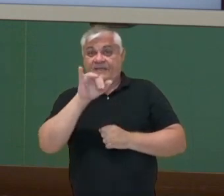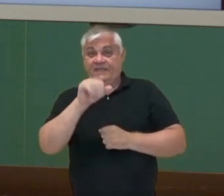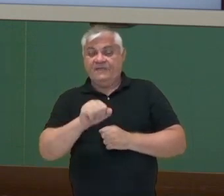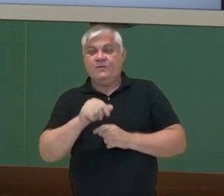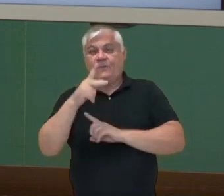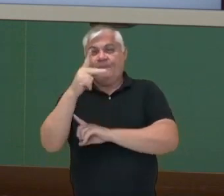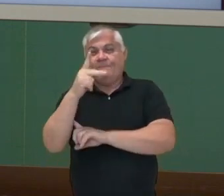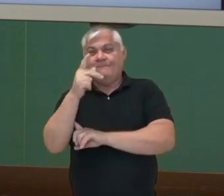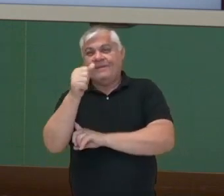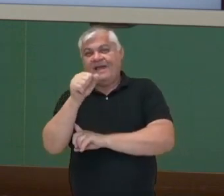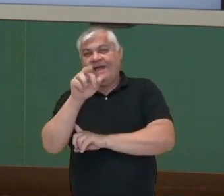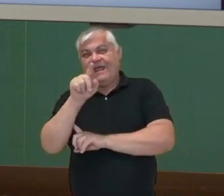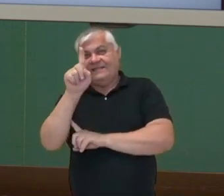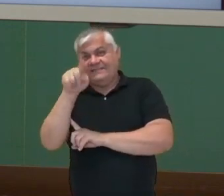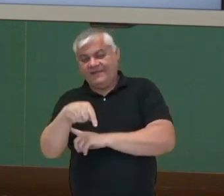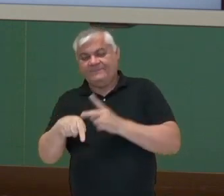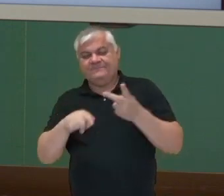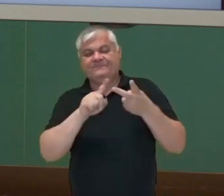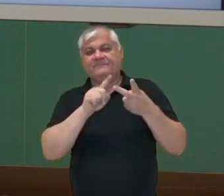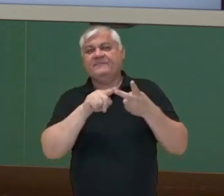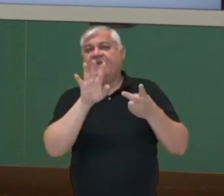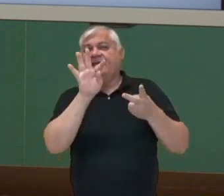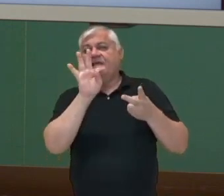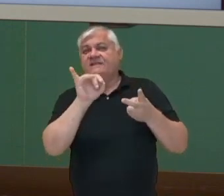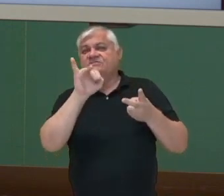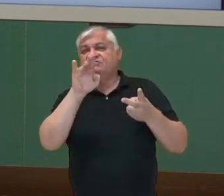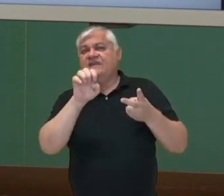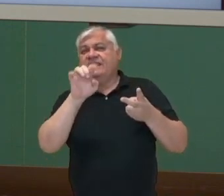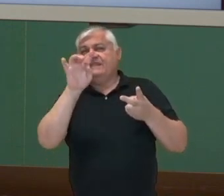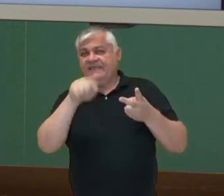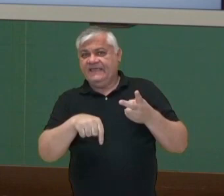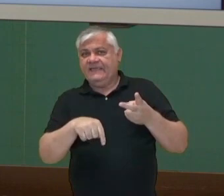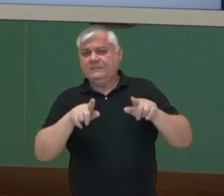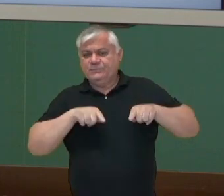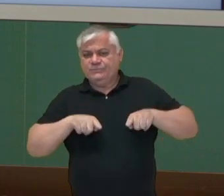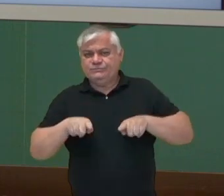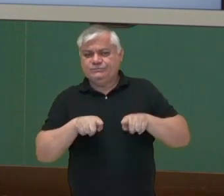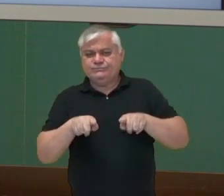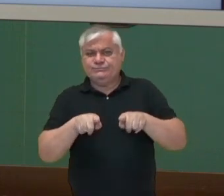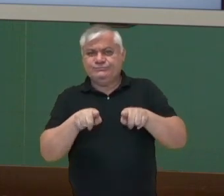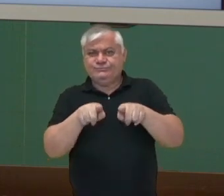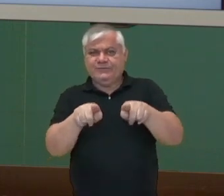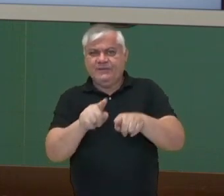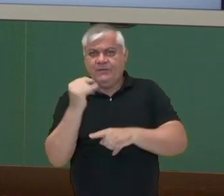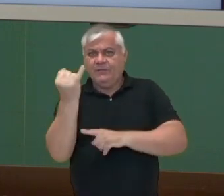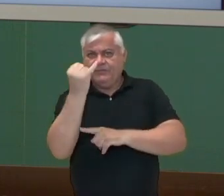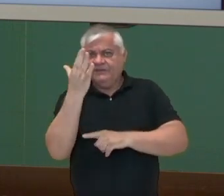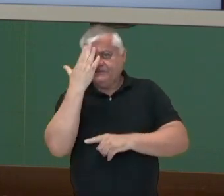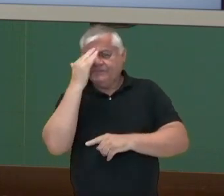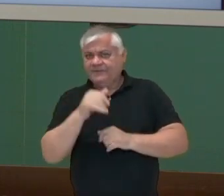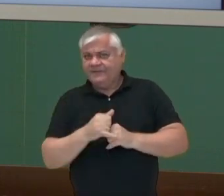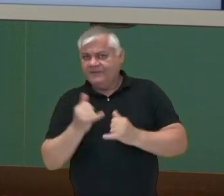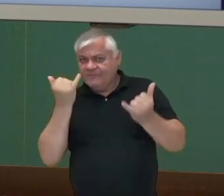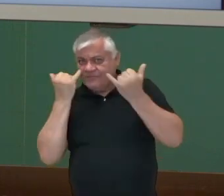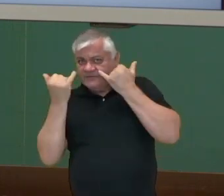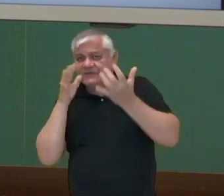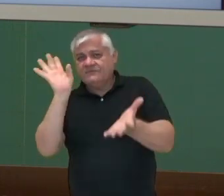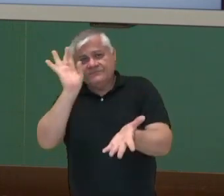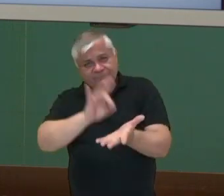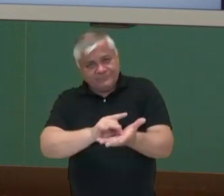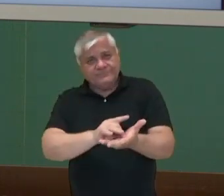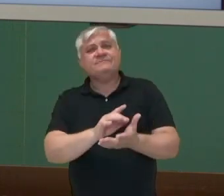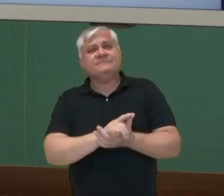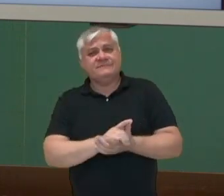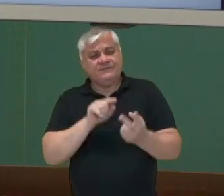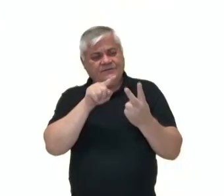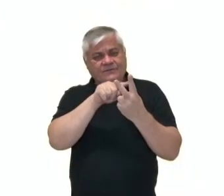das hidrovias mais importantes do país, que é chamada Tietê-Paraná? Vocês sabiam dessa informação? Então, ela é verdadeira.